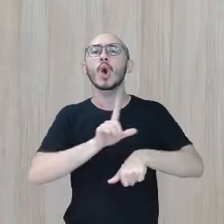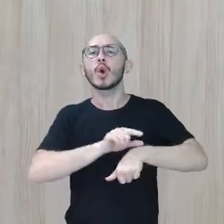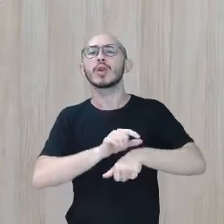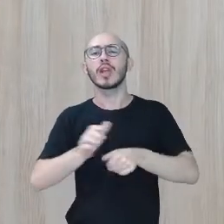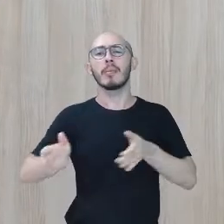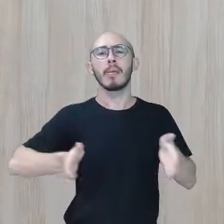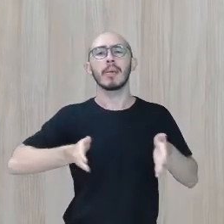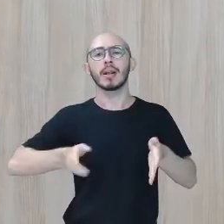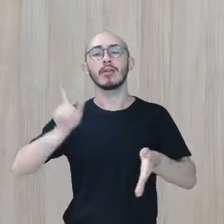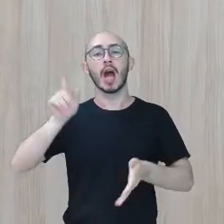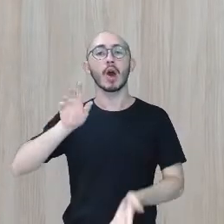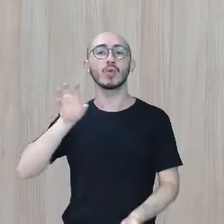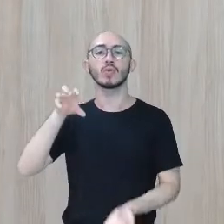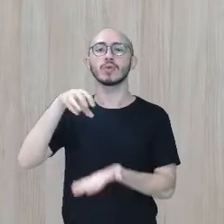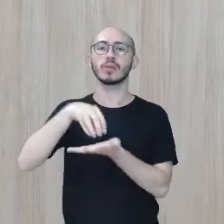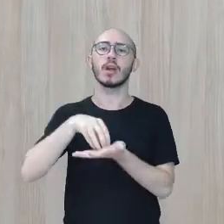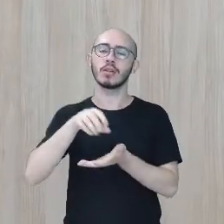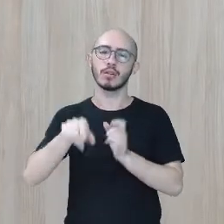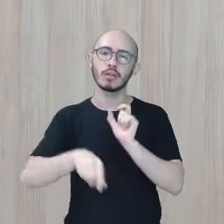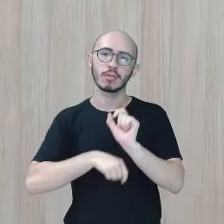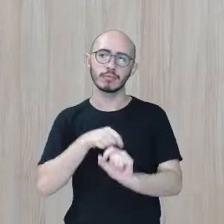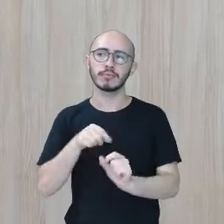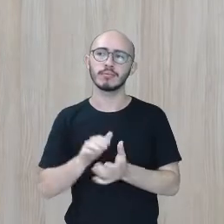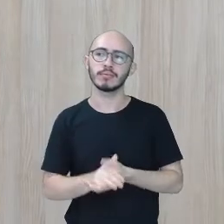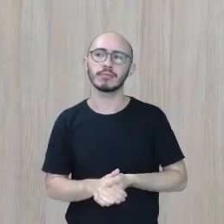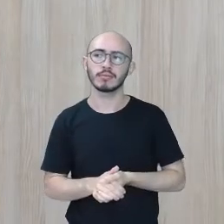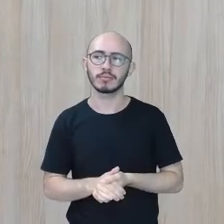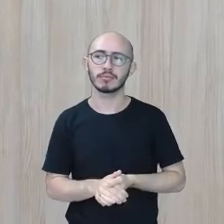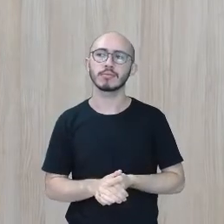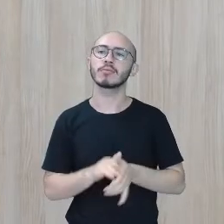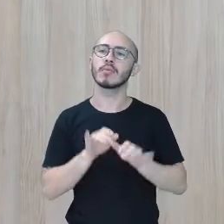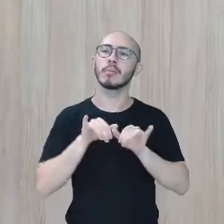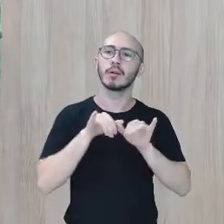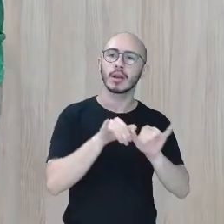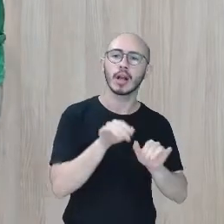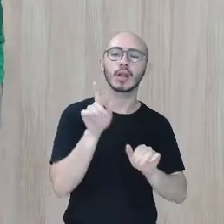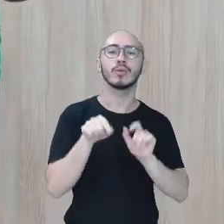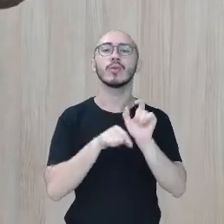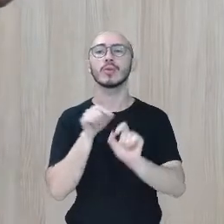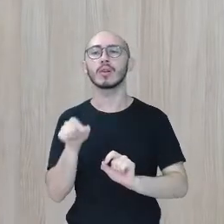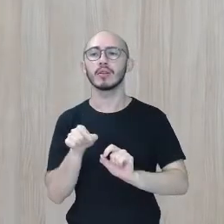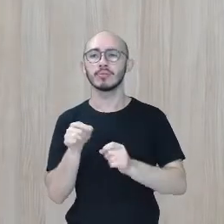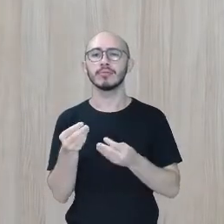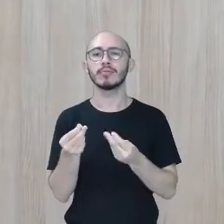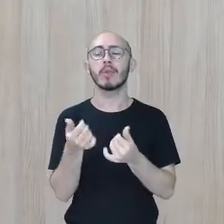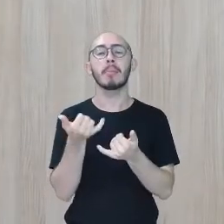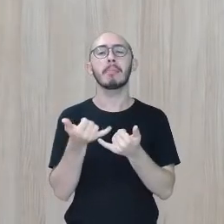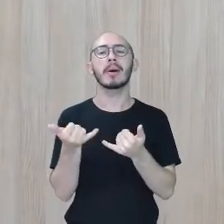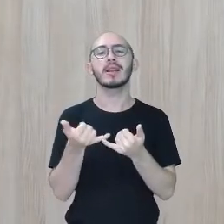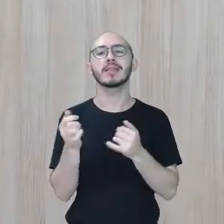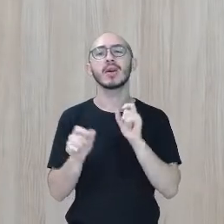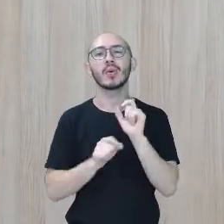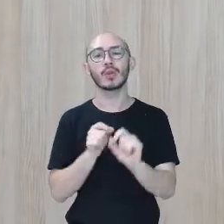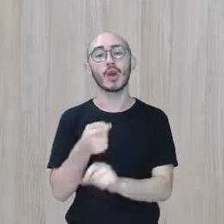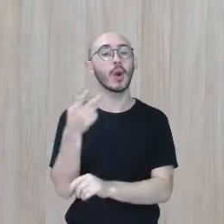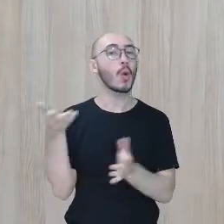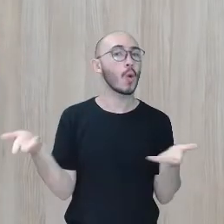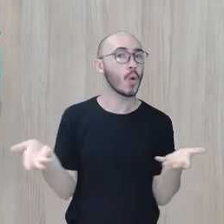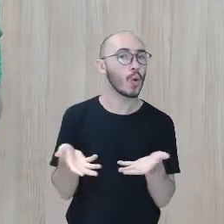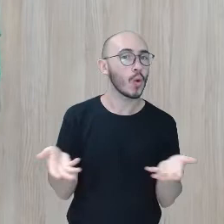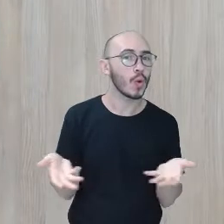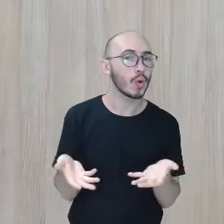eram um centro, né? Durante um bom tempo, esses mercados, eles eram algo parecido com o que